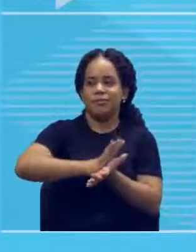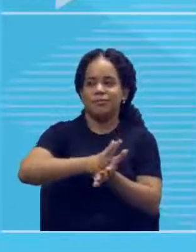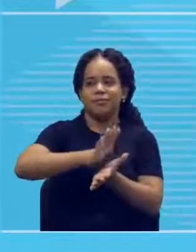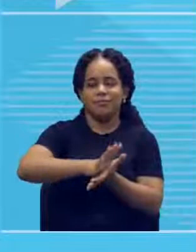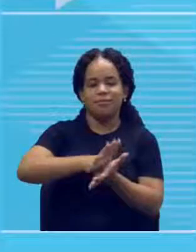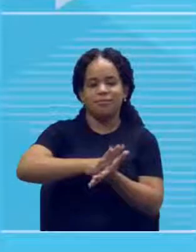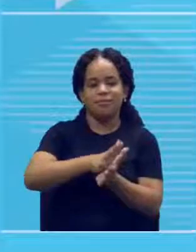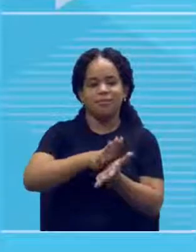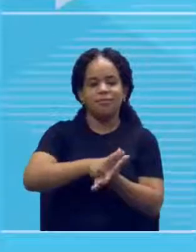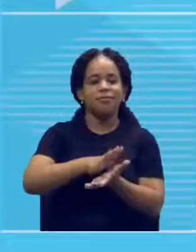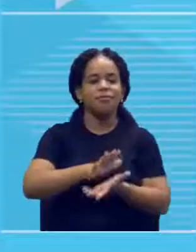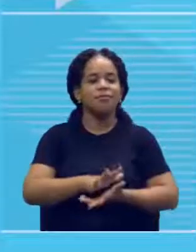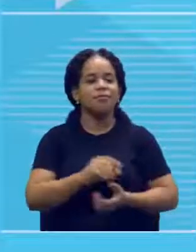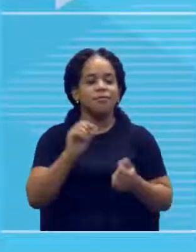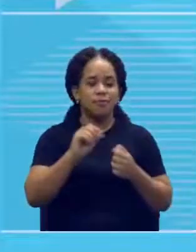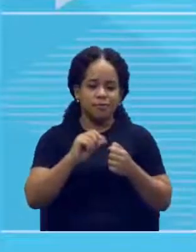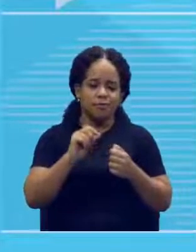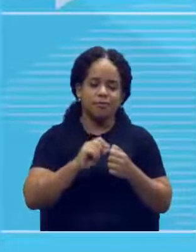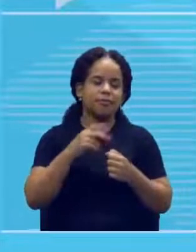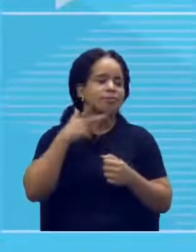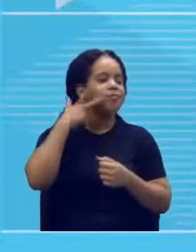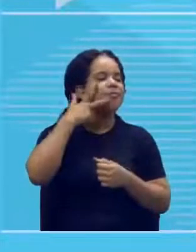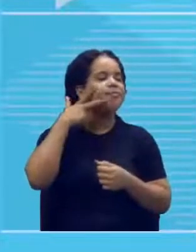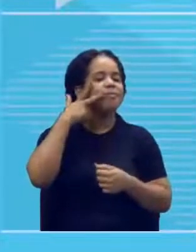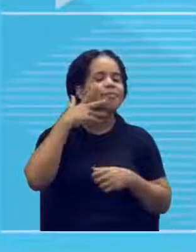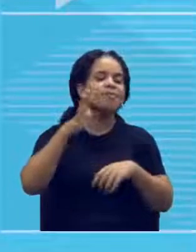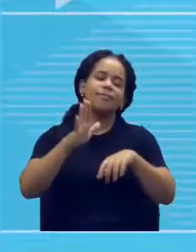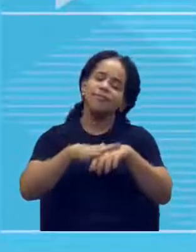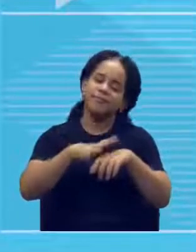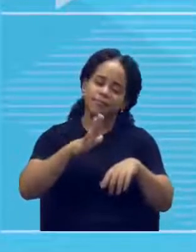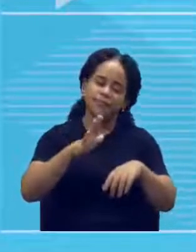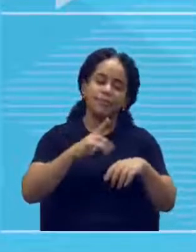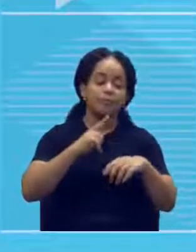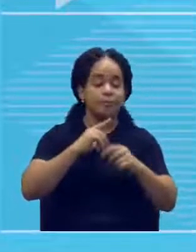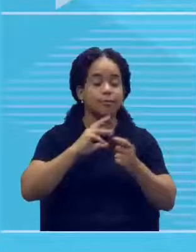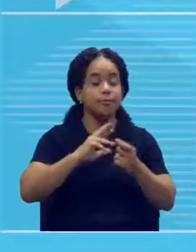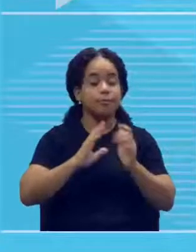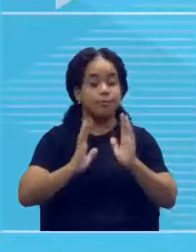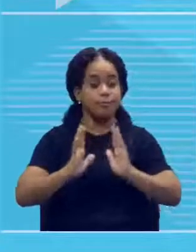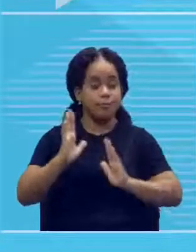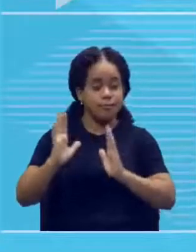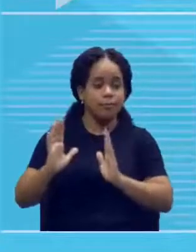né? E continuava aí esse processo, esse ritual.